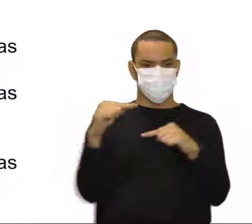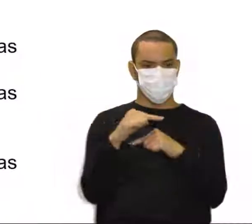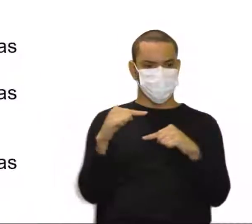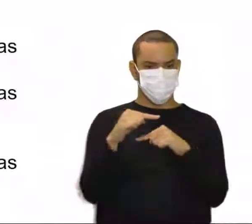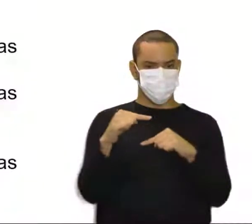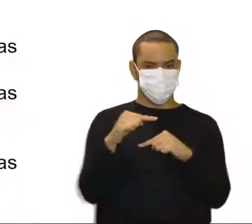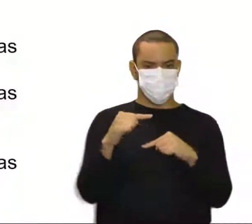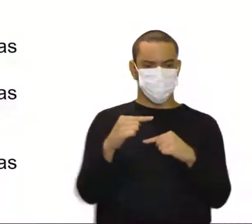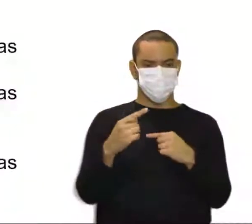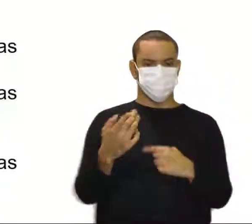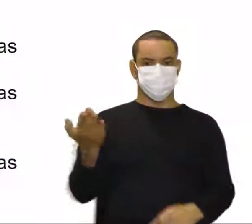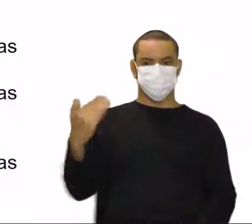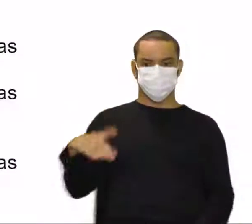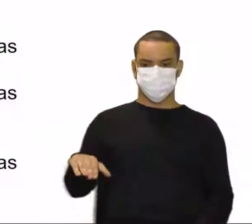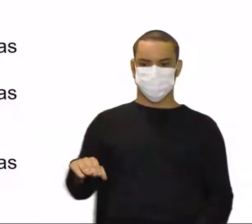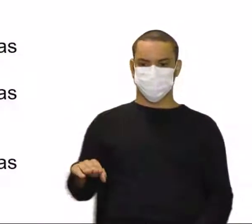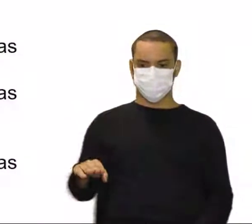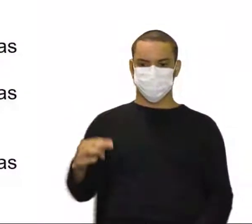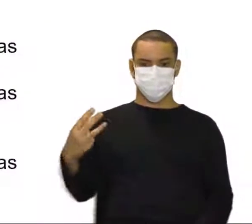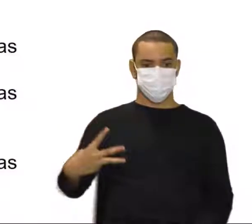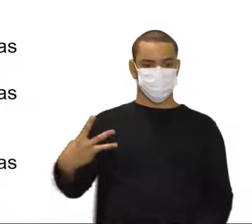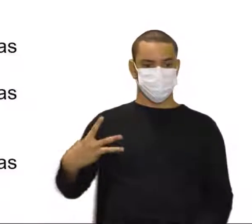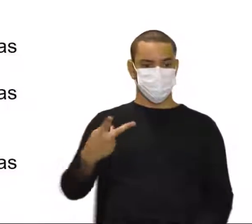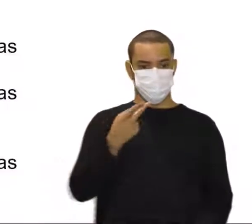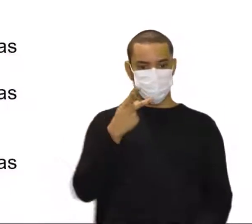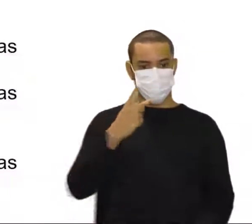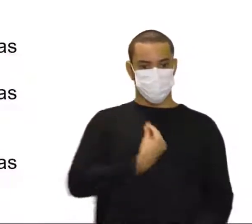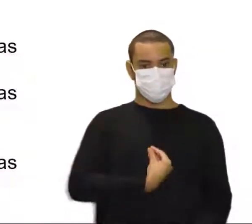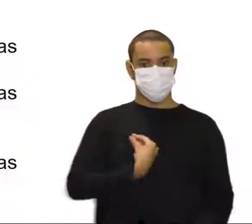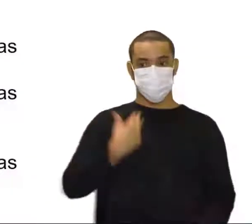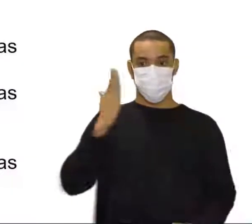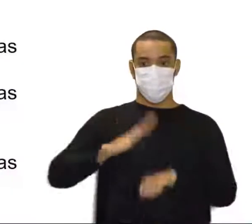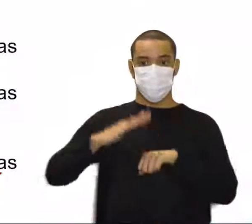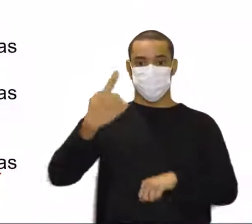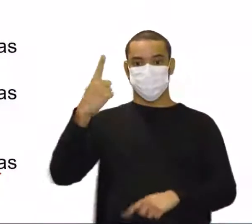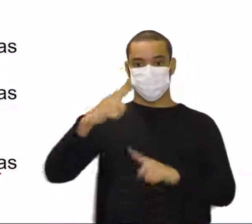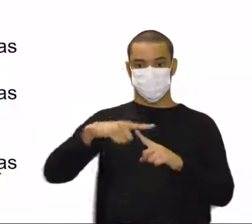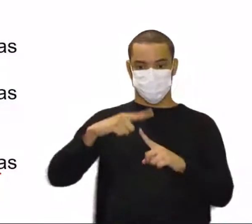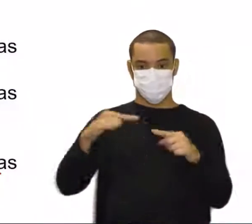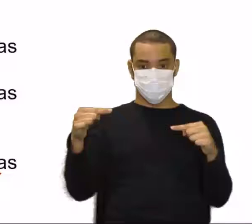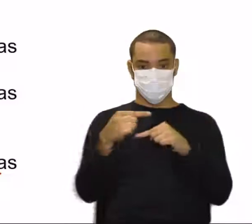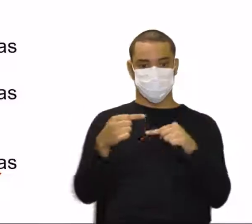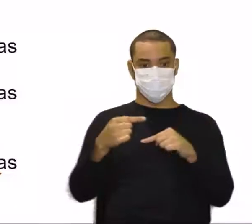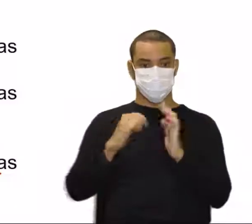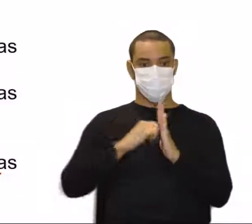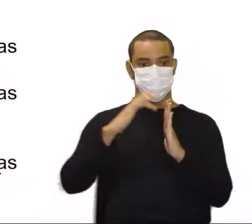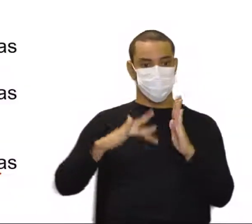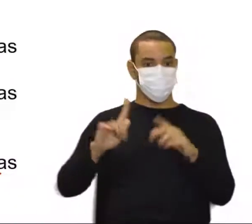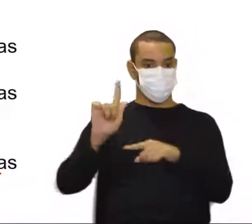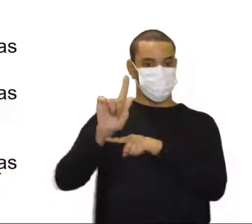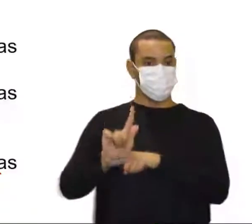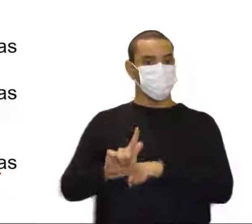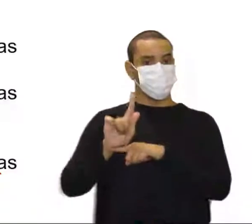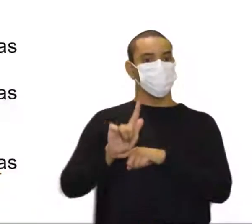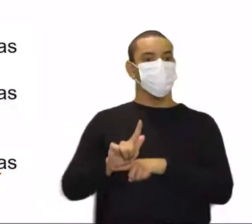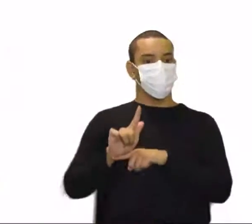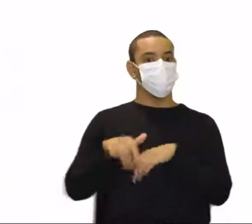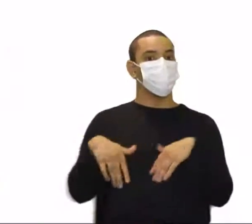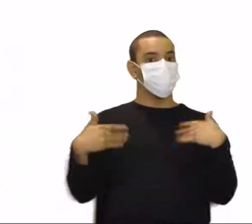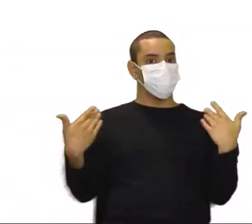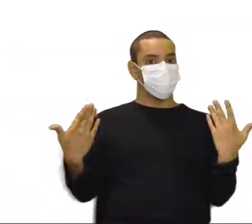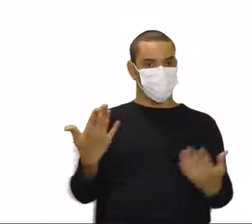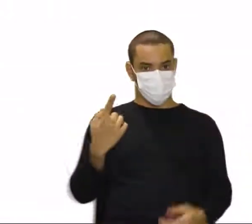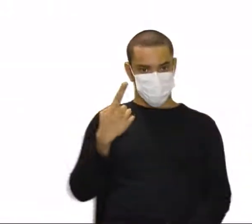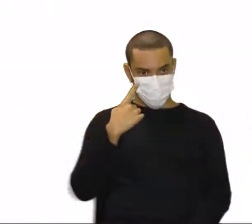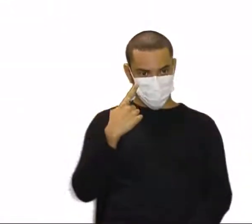polarização. E aqui na terceira ele fala que existe mais de um tipo de polarização para ondas gravitacionais. Então, vamos jogar